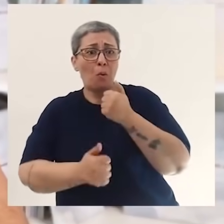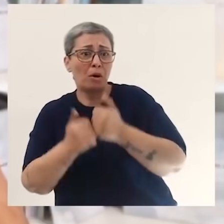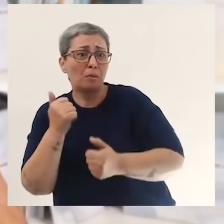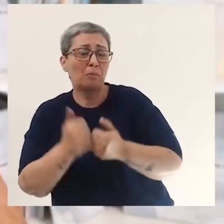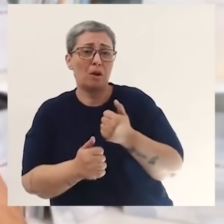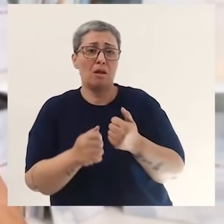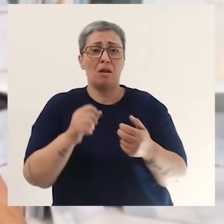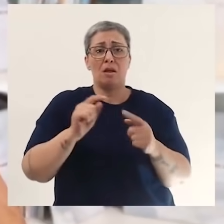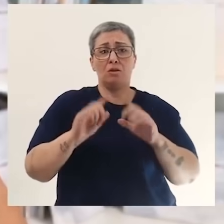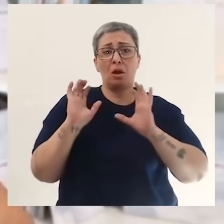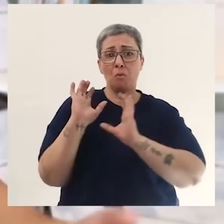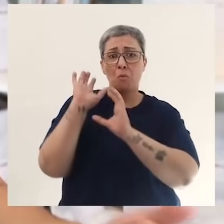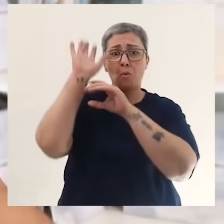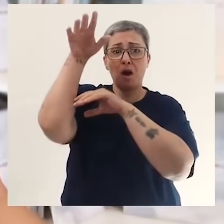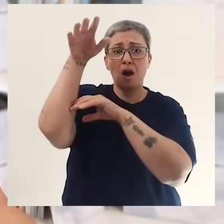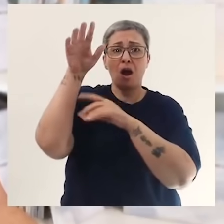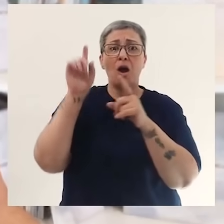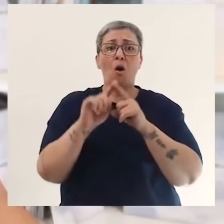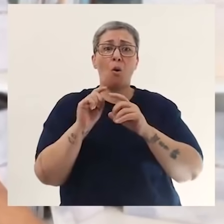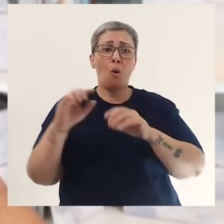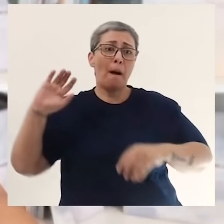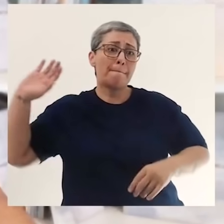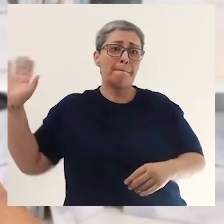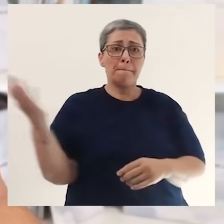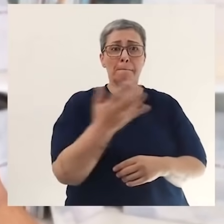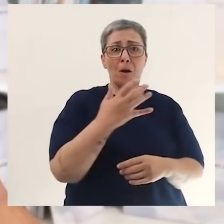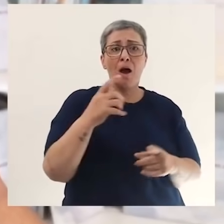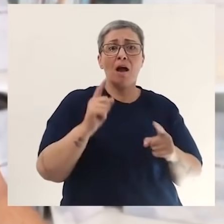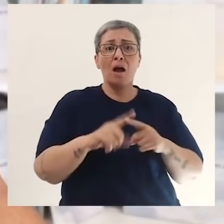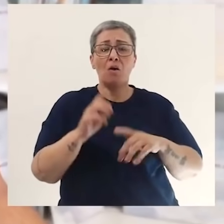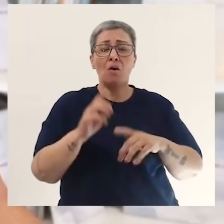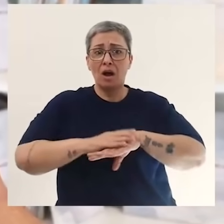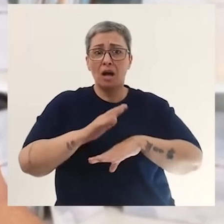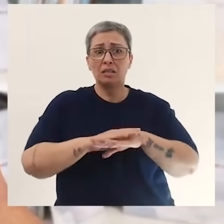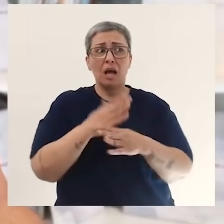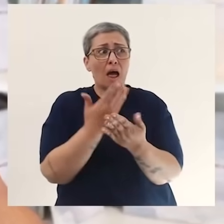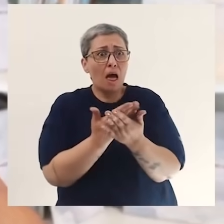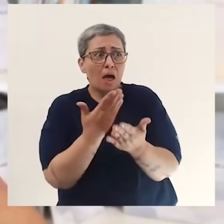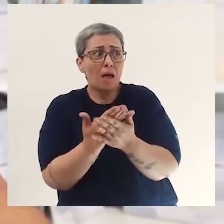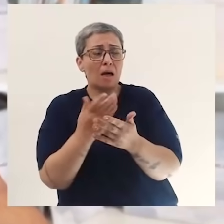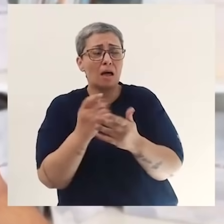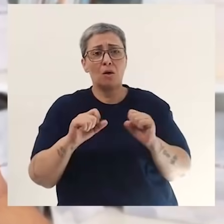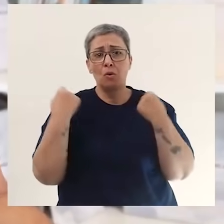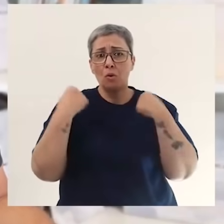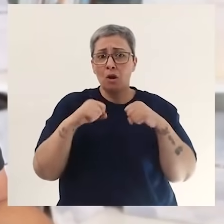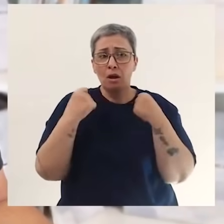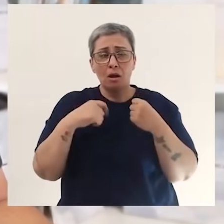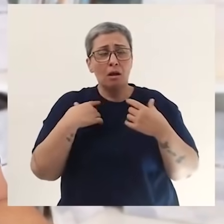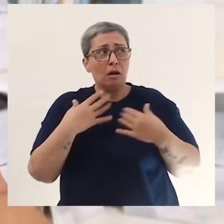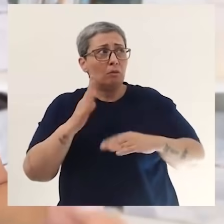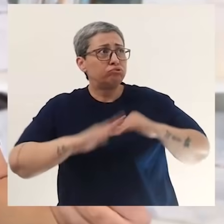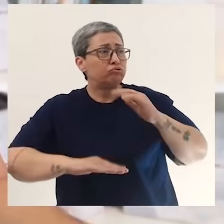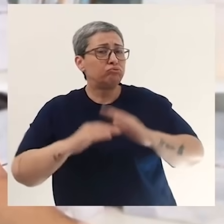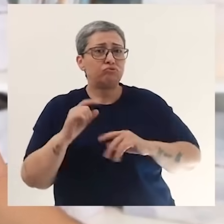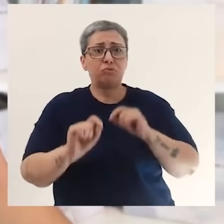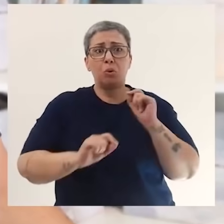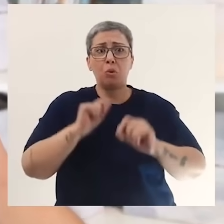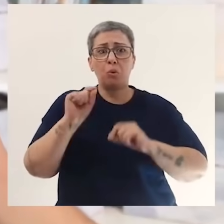o basquete, o handebol, e faz as aulas de educação física ser uma prática do quê?